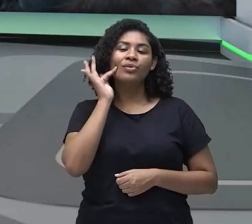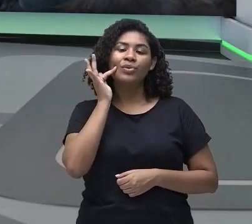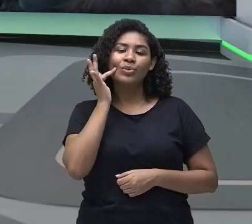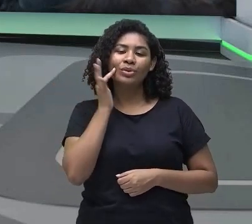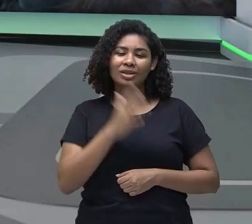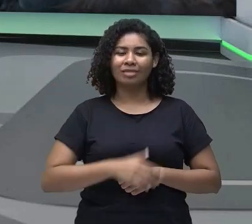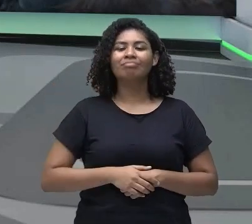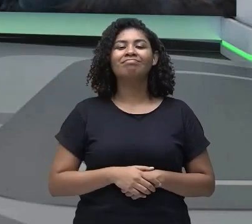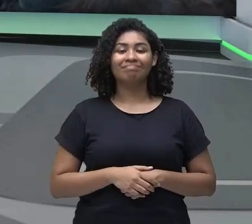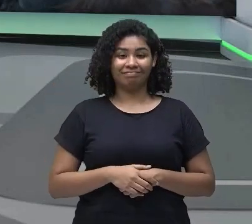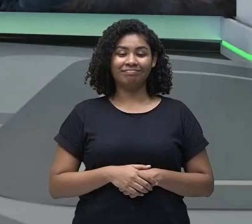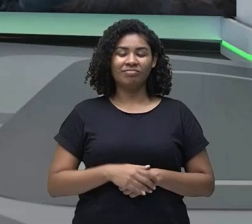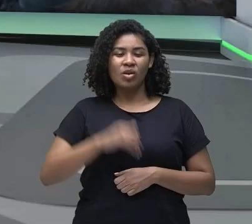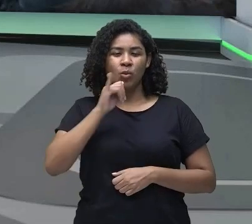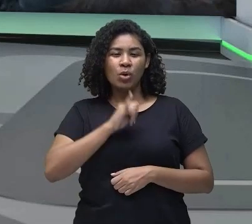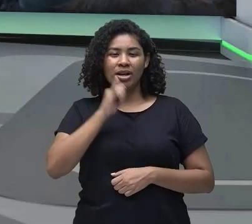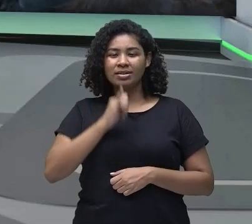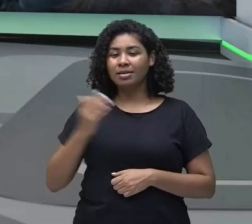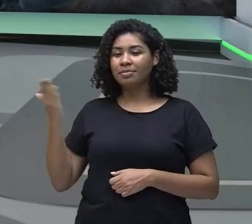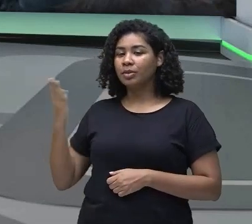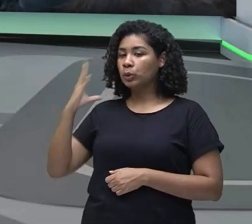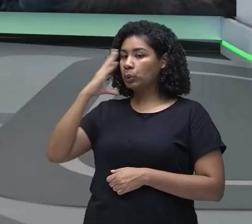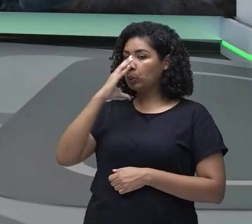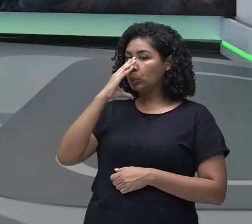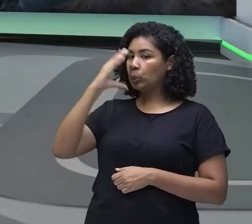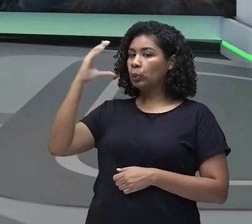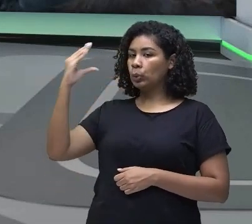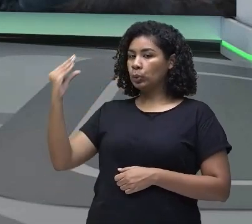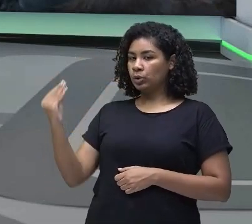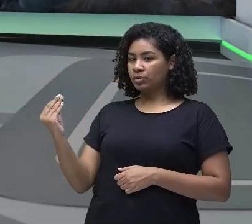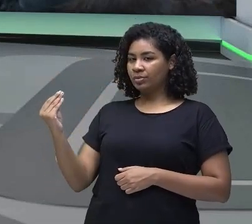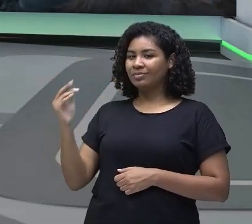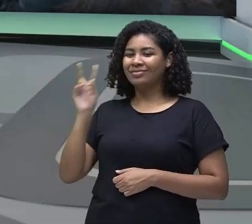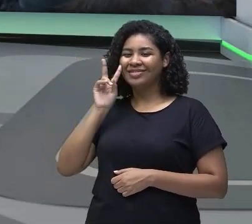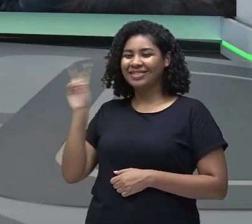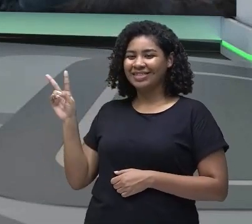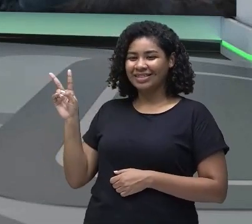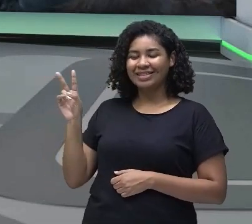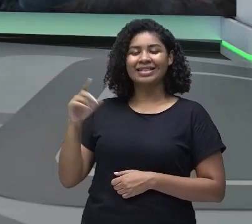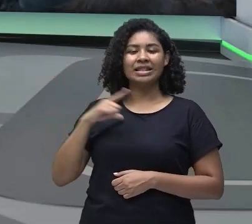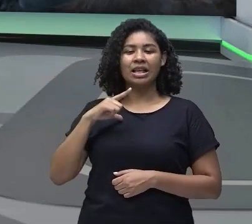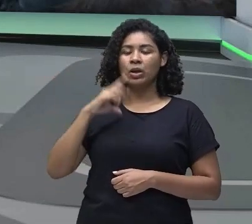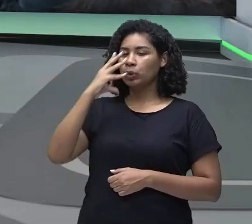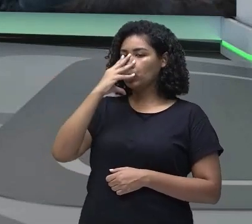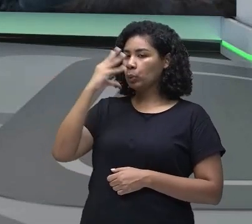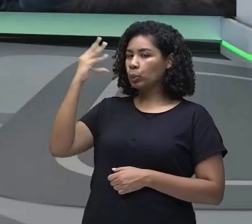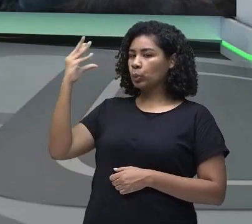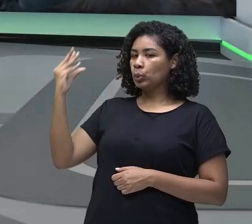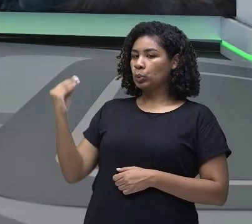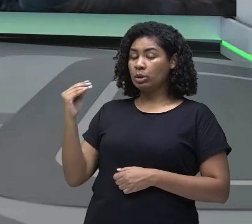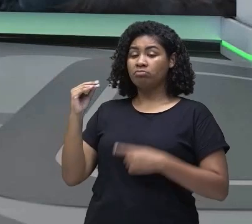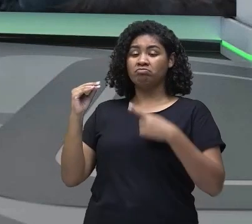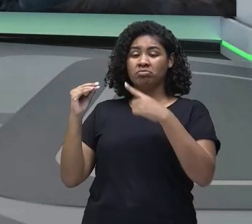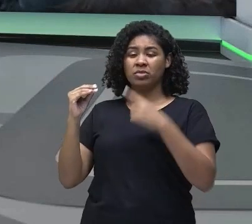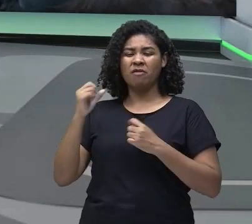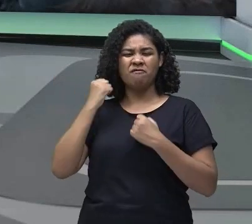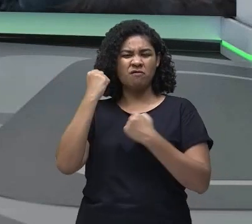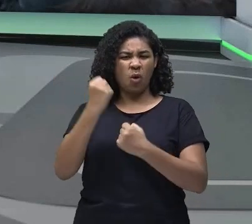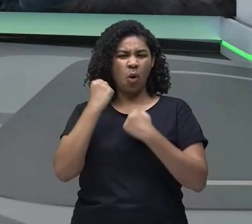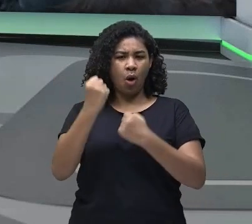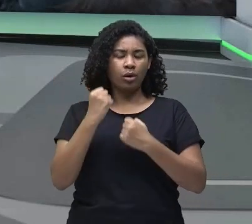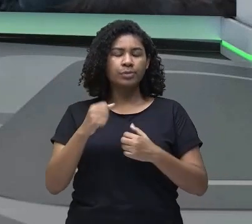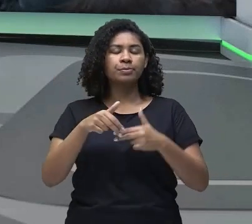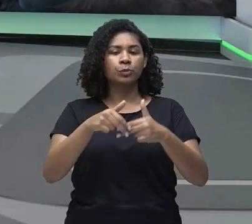frutos. Um exemplo é o tucano. Tucano usando esse bico dele bem forte, além como